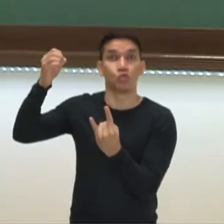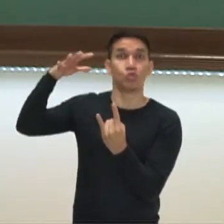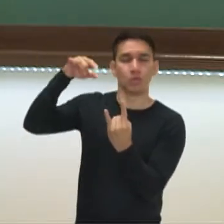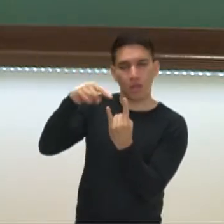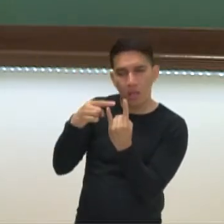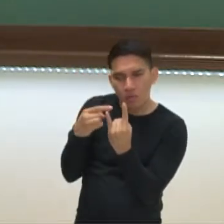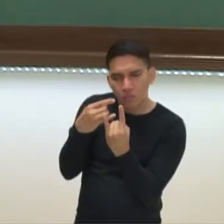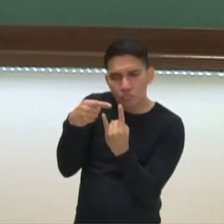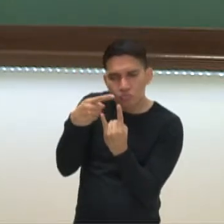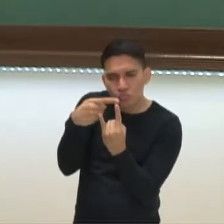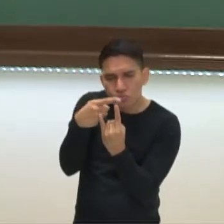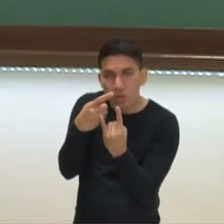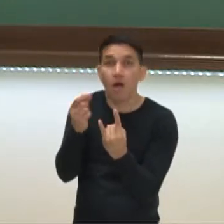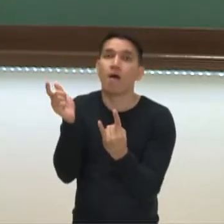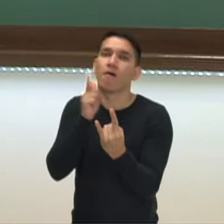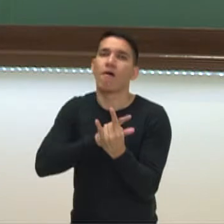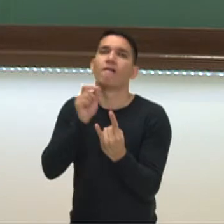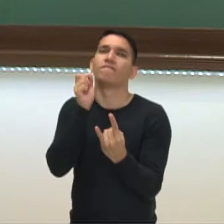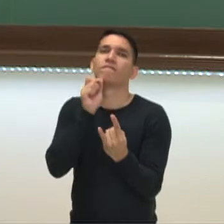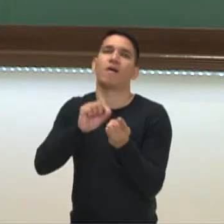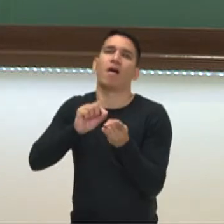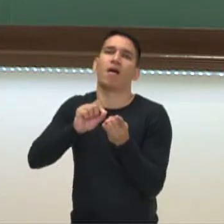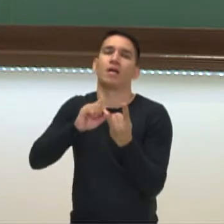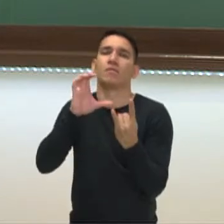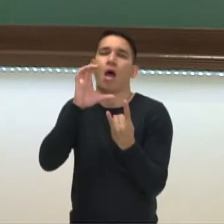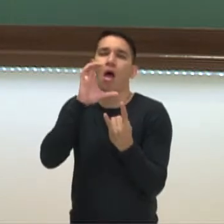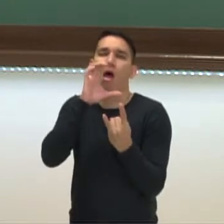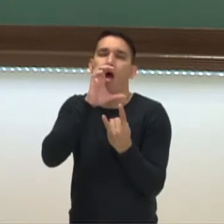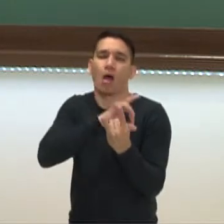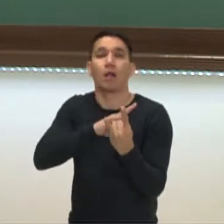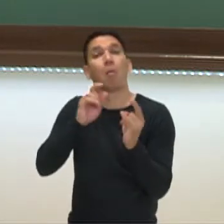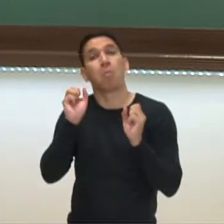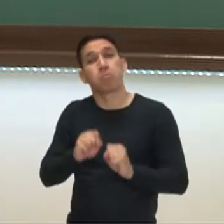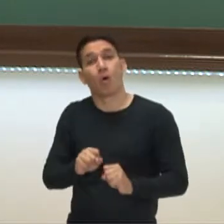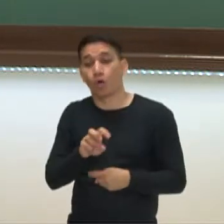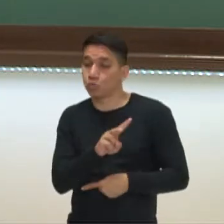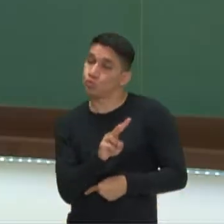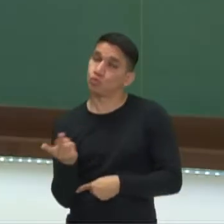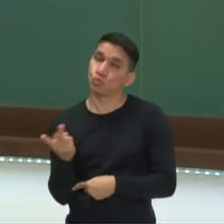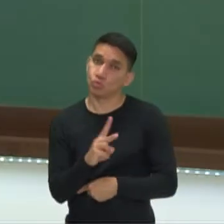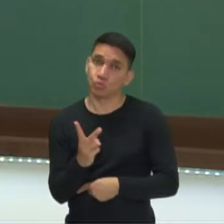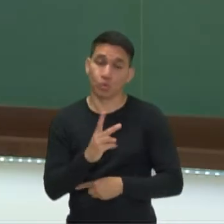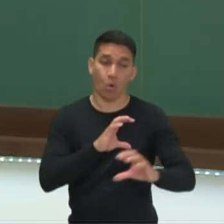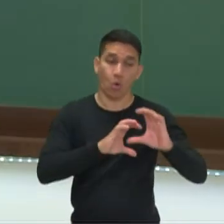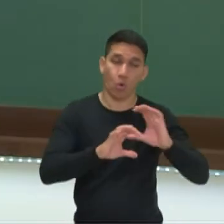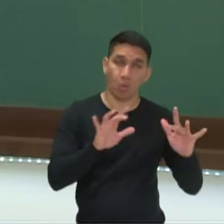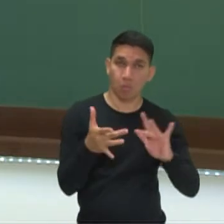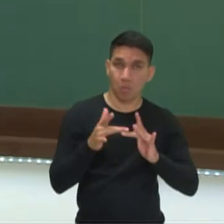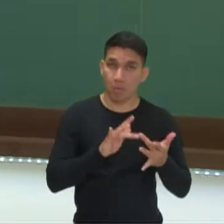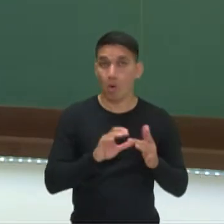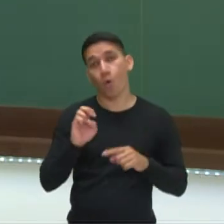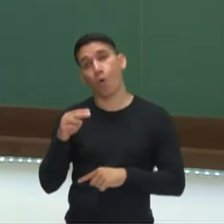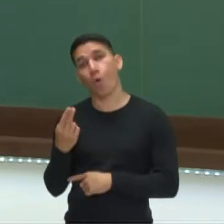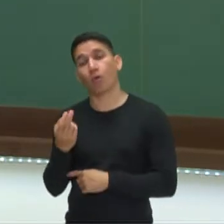aqueça. Então eu posso usar para energia térmica ou para eletrônica, que é sinais, telecomunicações.